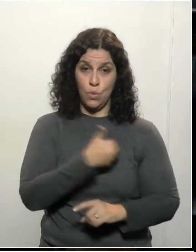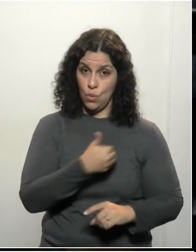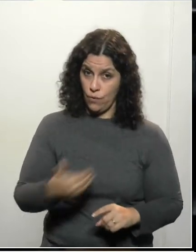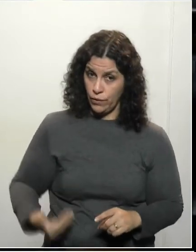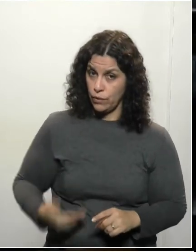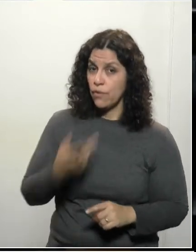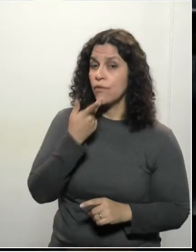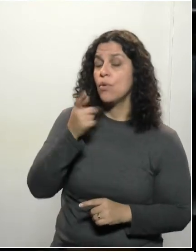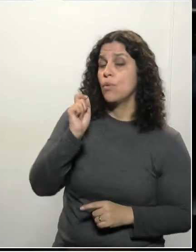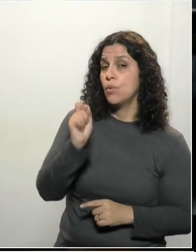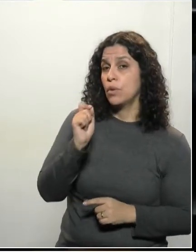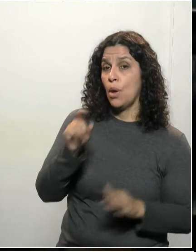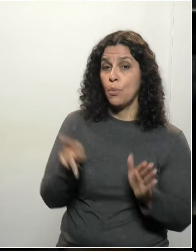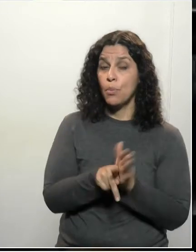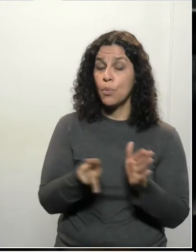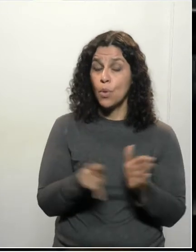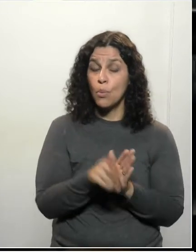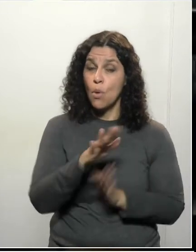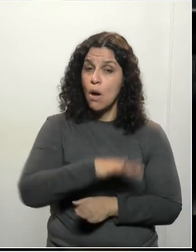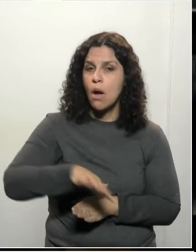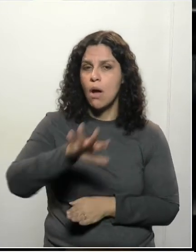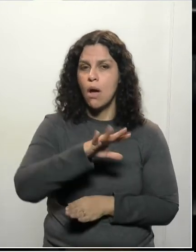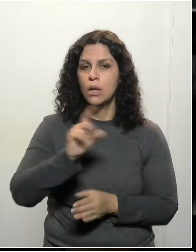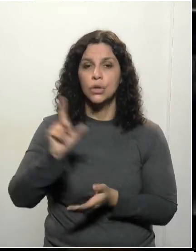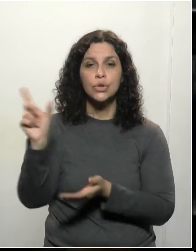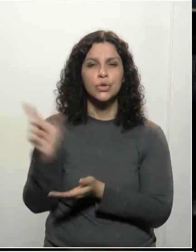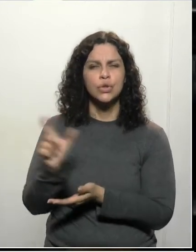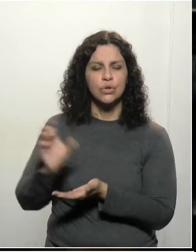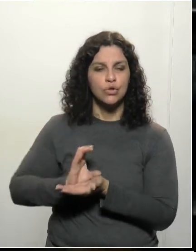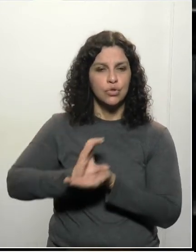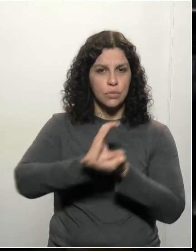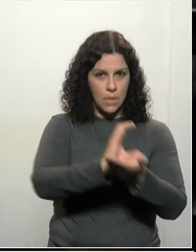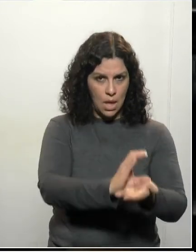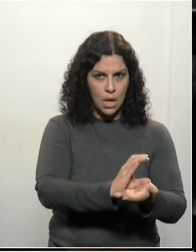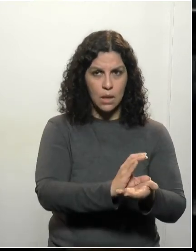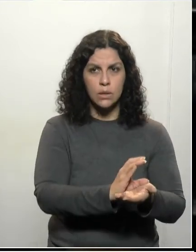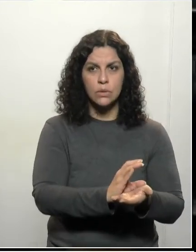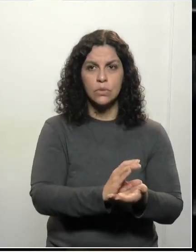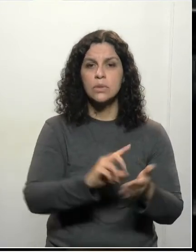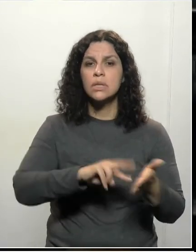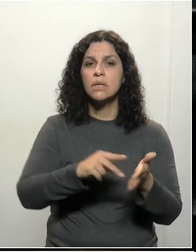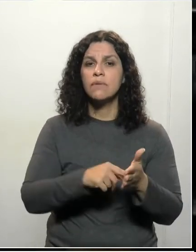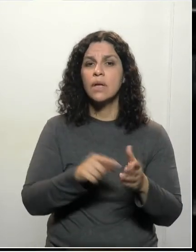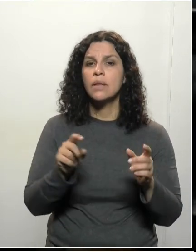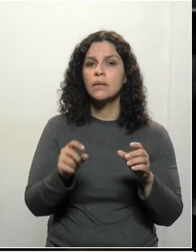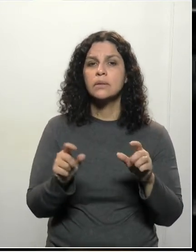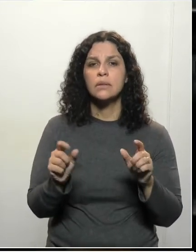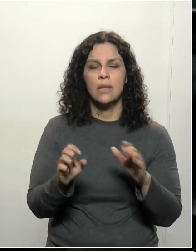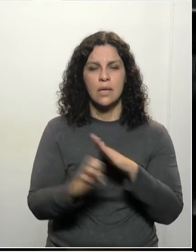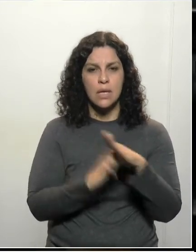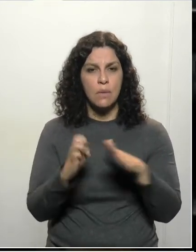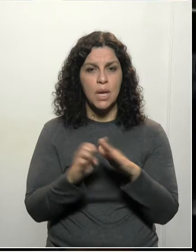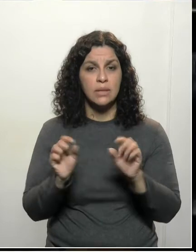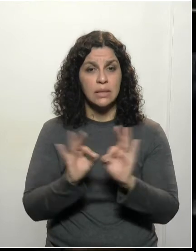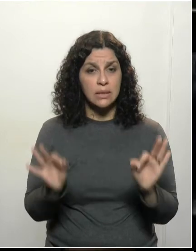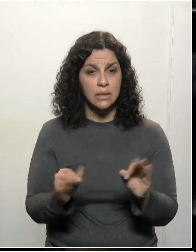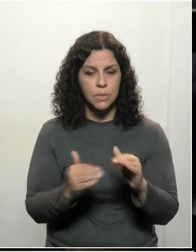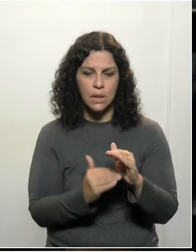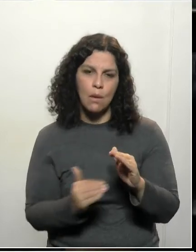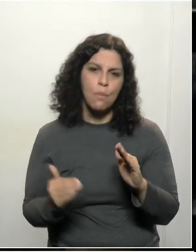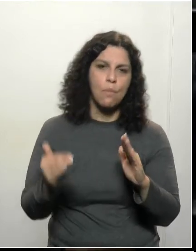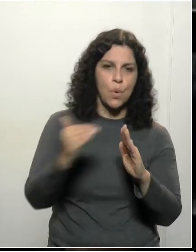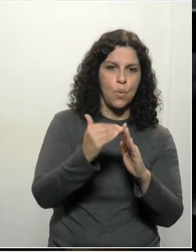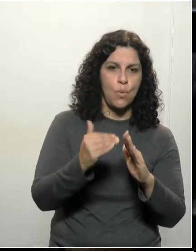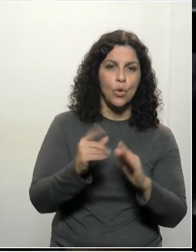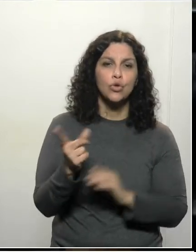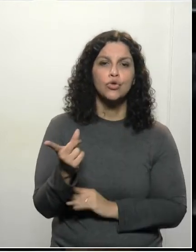determinou que a linha que seja adotada é de baixo para cima, principalmente para atender os que mais precisam. Aqueles de